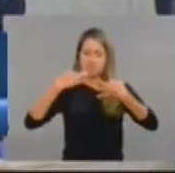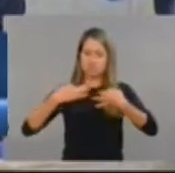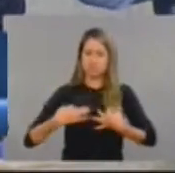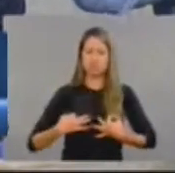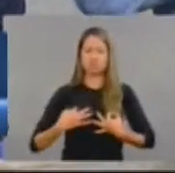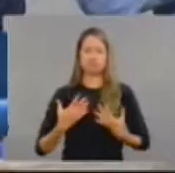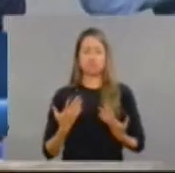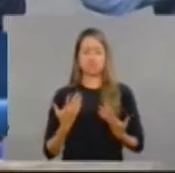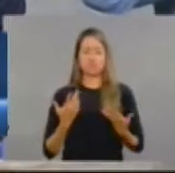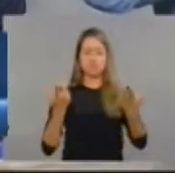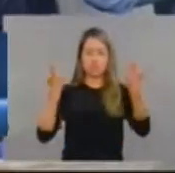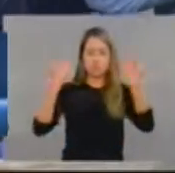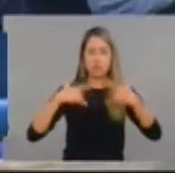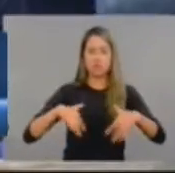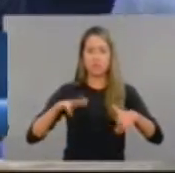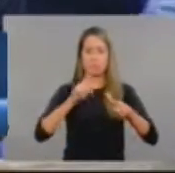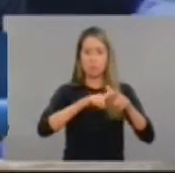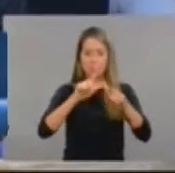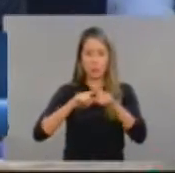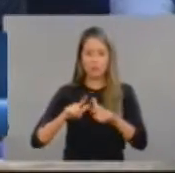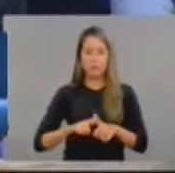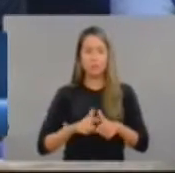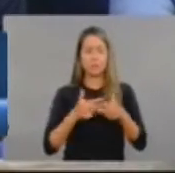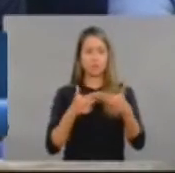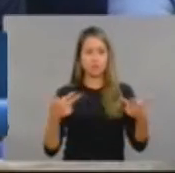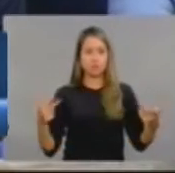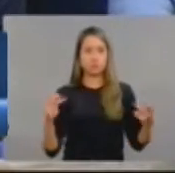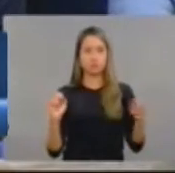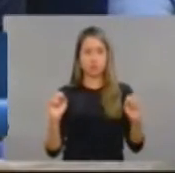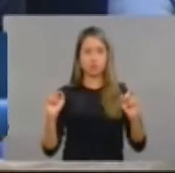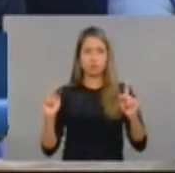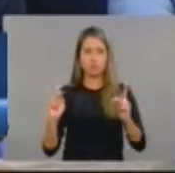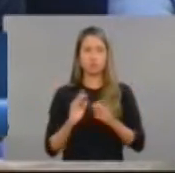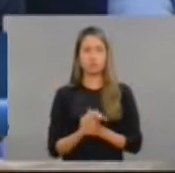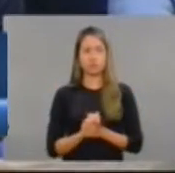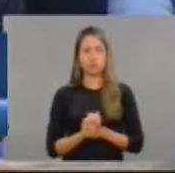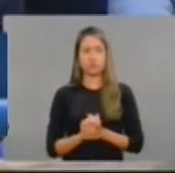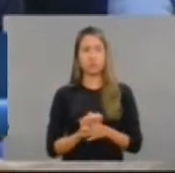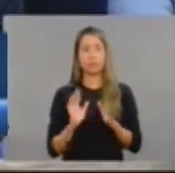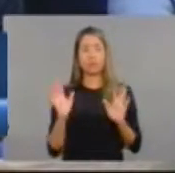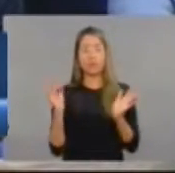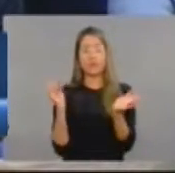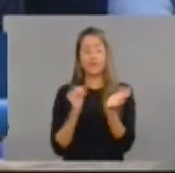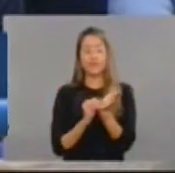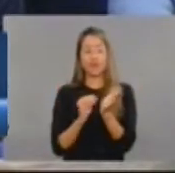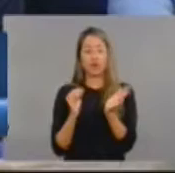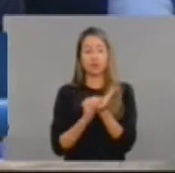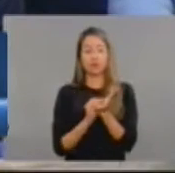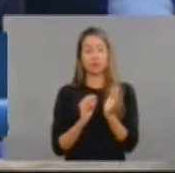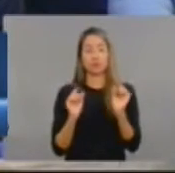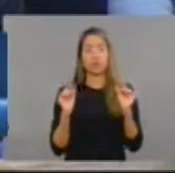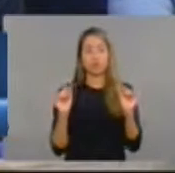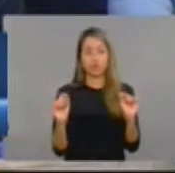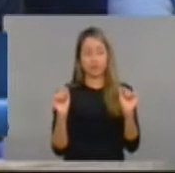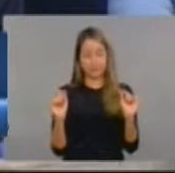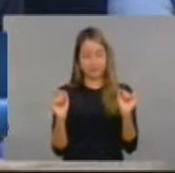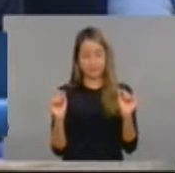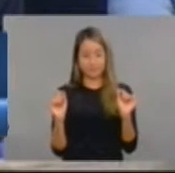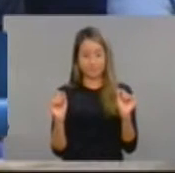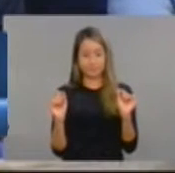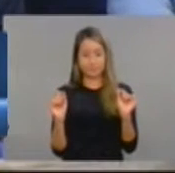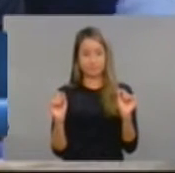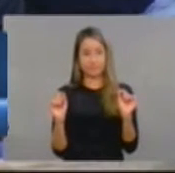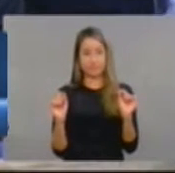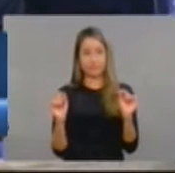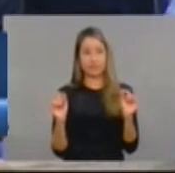problema que você trou aqui na Tribuna eh restou Claro e falta talvez um dos Grandes Atores nesse processo todo